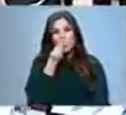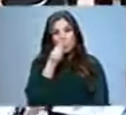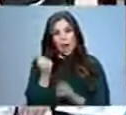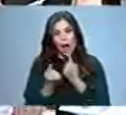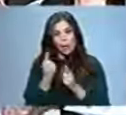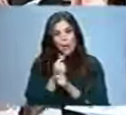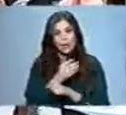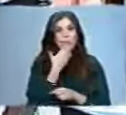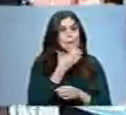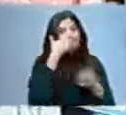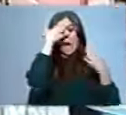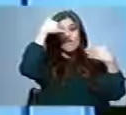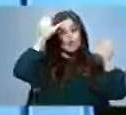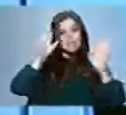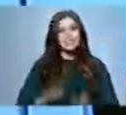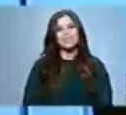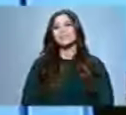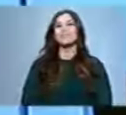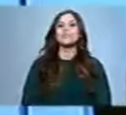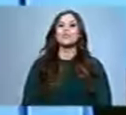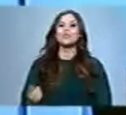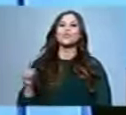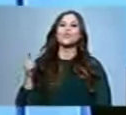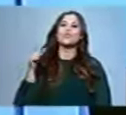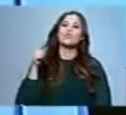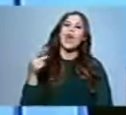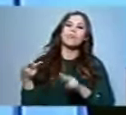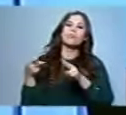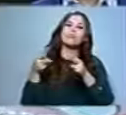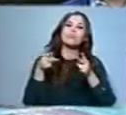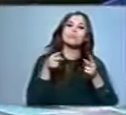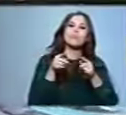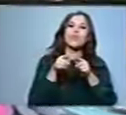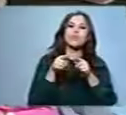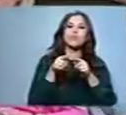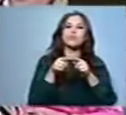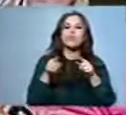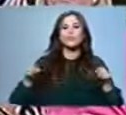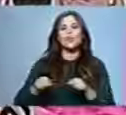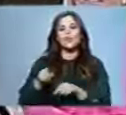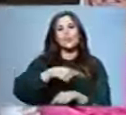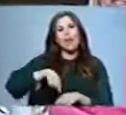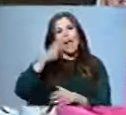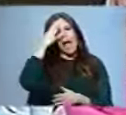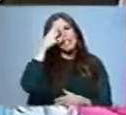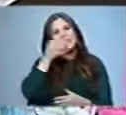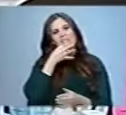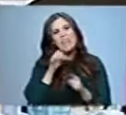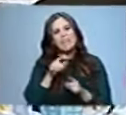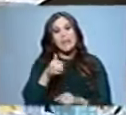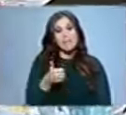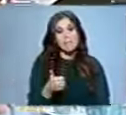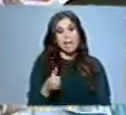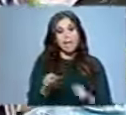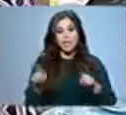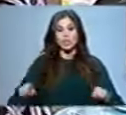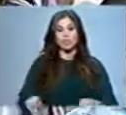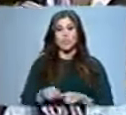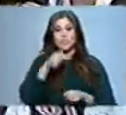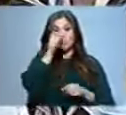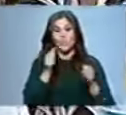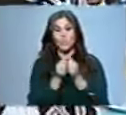Pedro? Quiseres. Vamos para o hemisfério sul do nosso... Não, vamos mais para não aqui. É para o carro agora, eu acho que é mesmo aqui para B. Que toda a gente agora já sabe